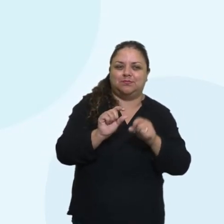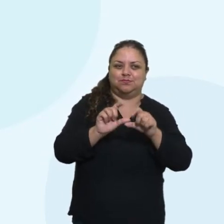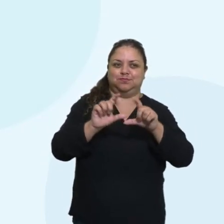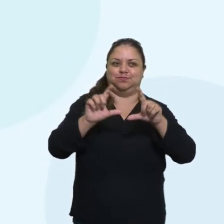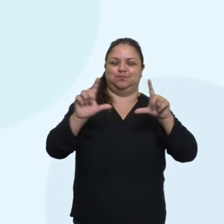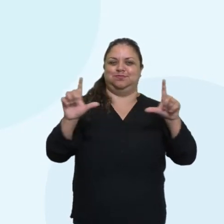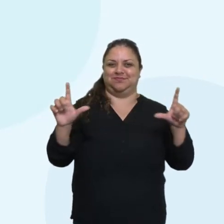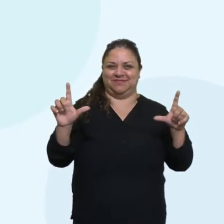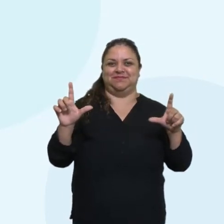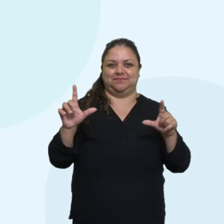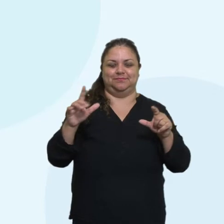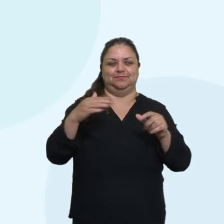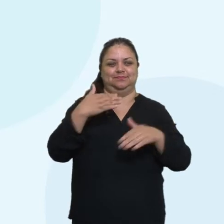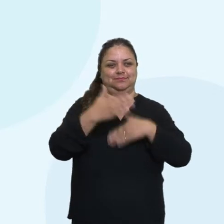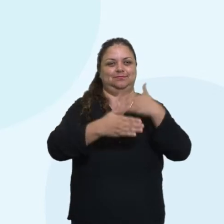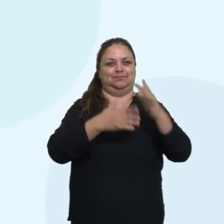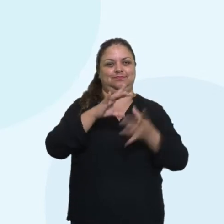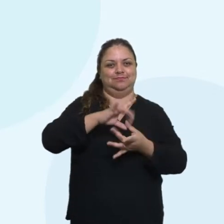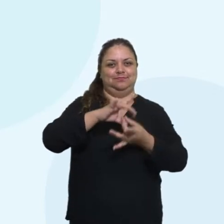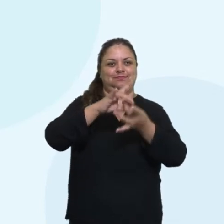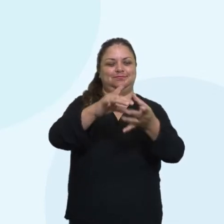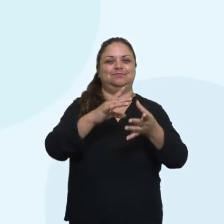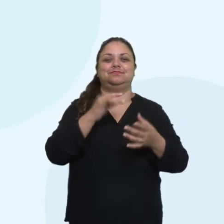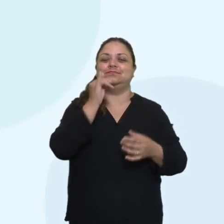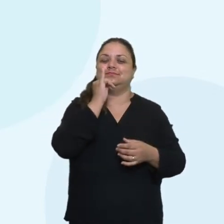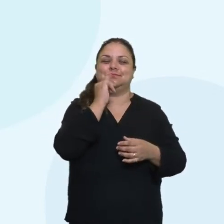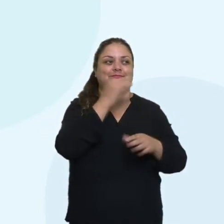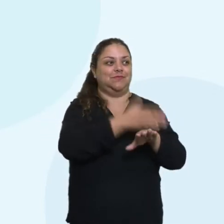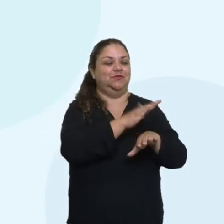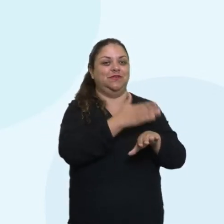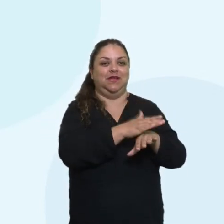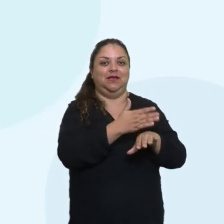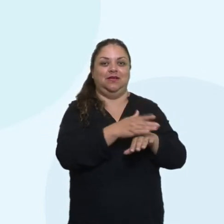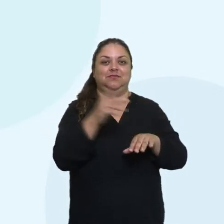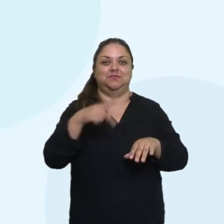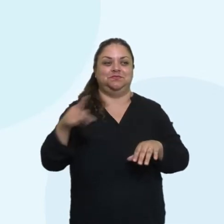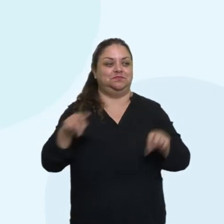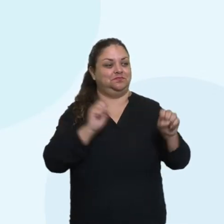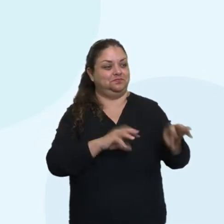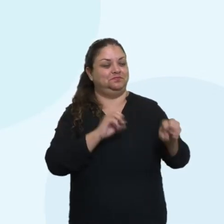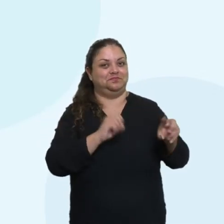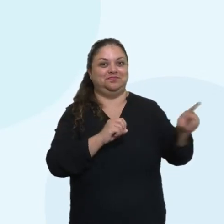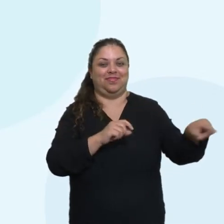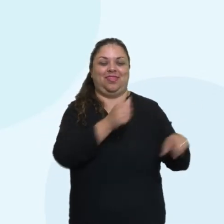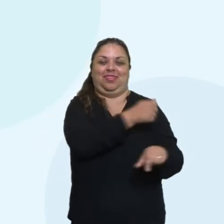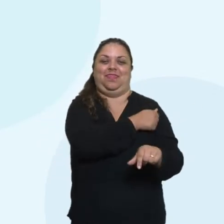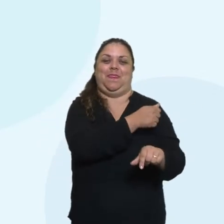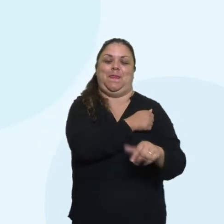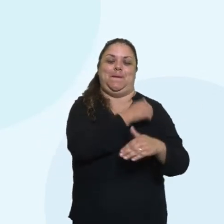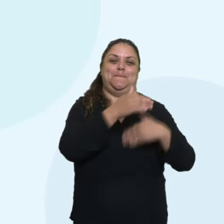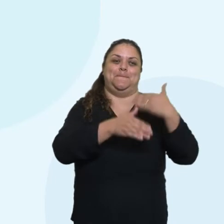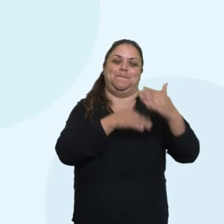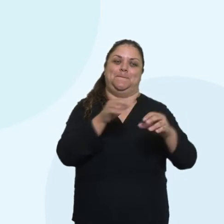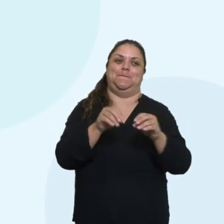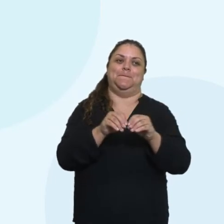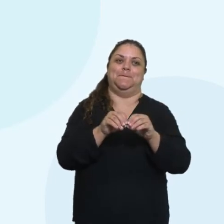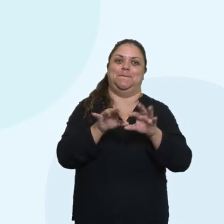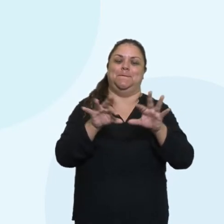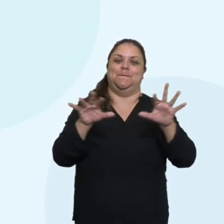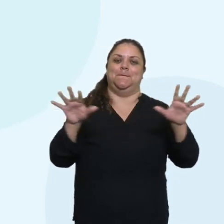concatenada com a outra vai é possibilitando para que o estudante vai aprofundando então a